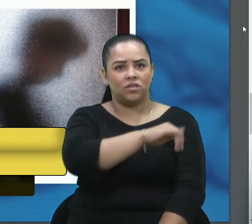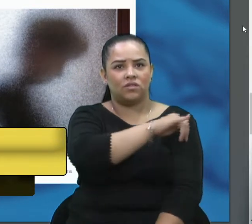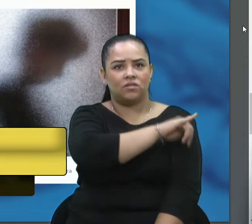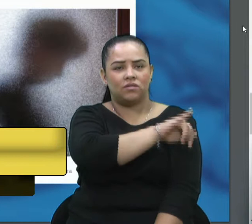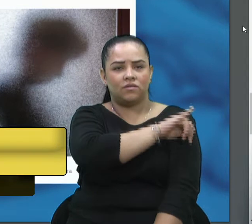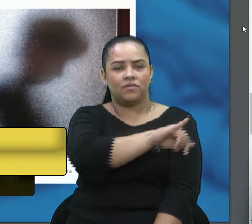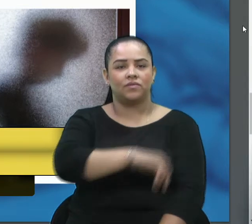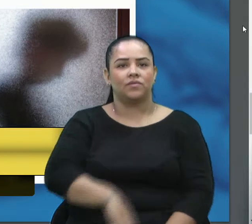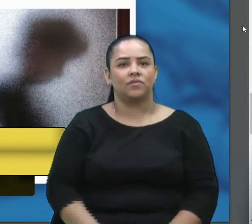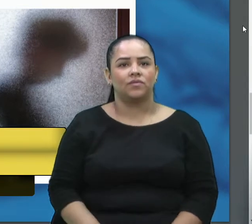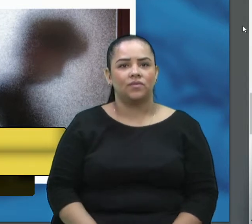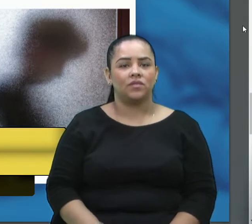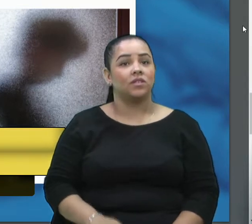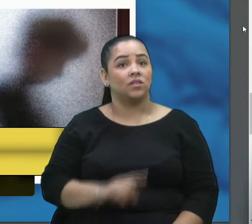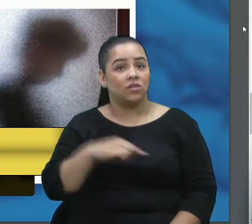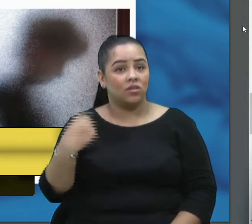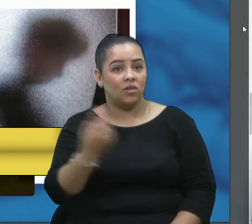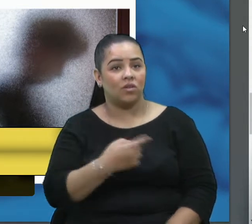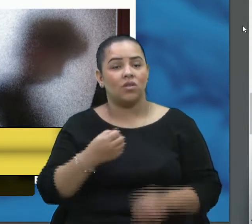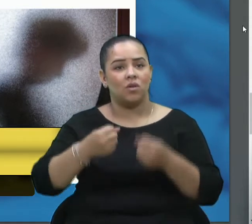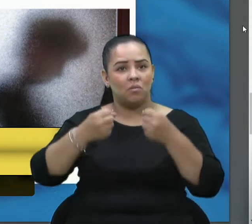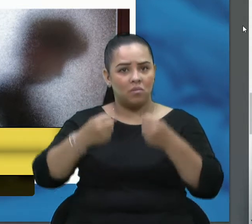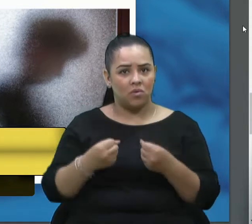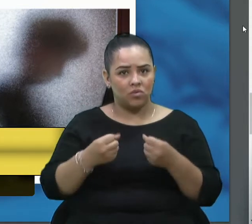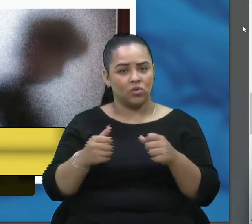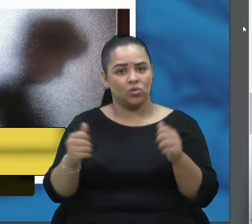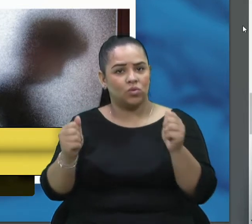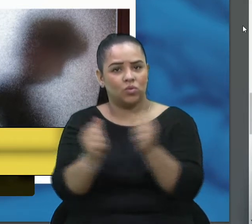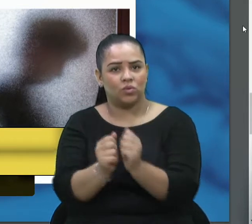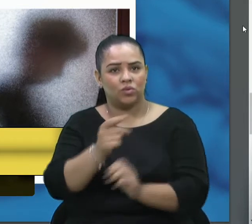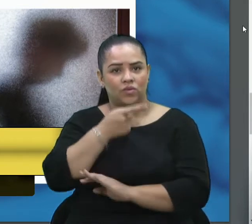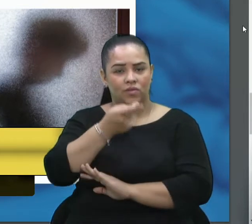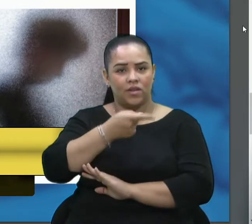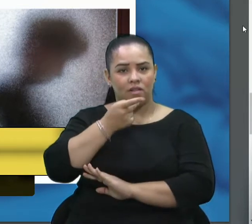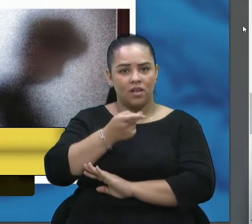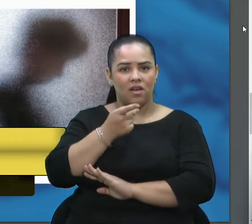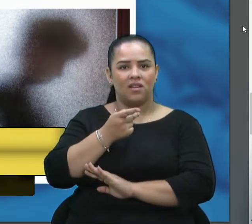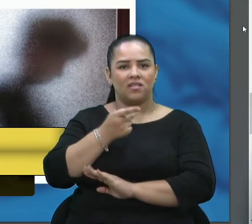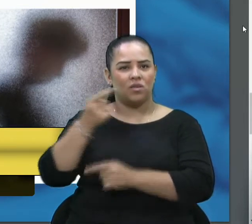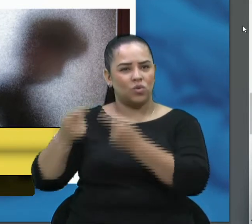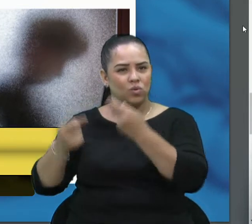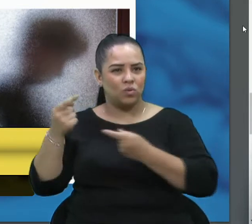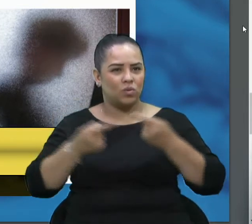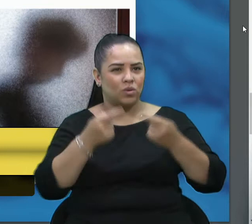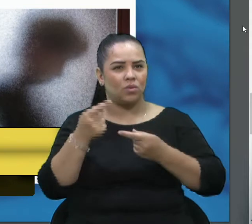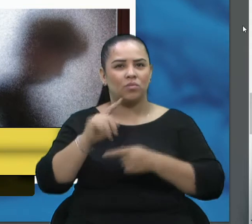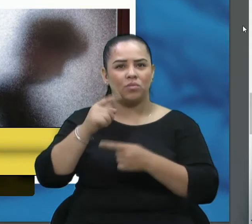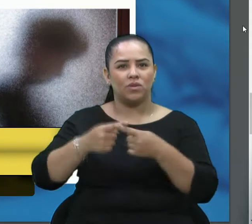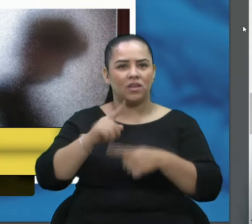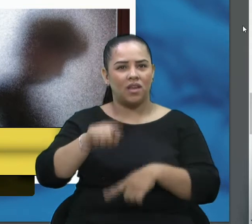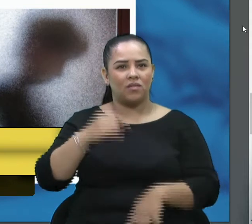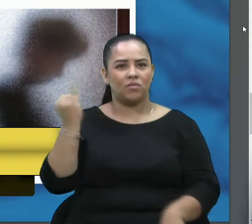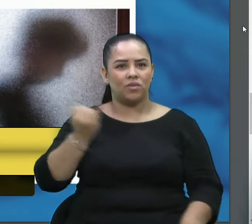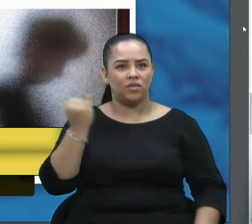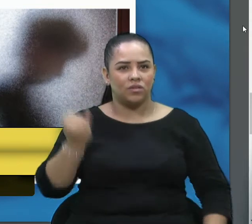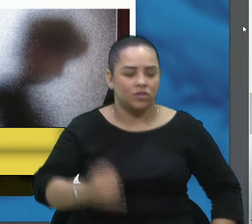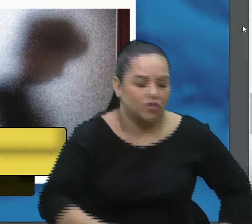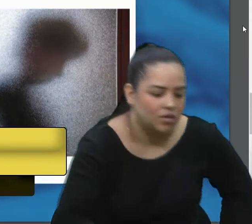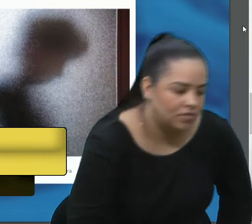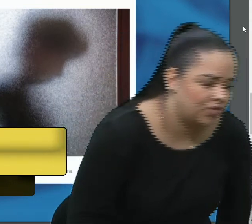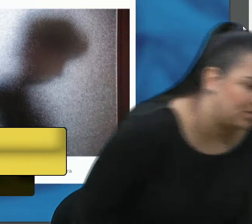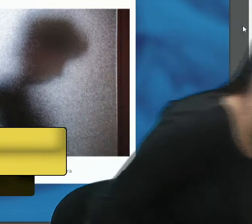possa abordar juntos aqui e trazer a discussão, porque ela é de extrema importância. Vereador Fantinel, sua parte.